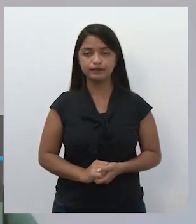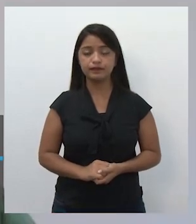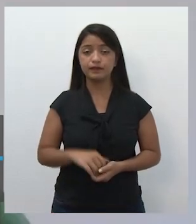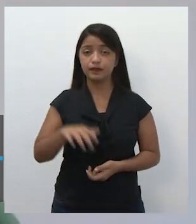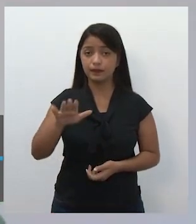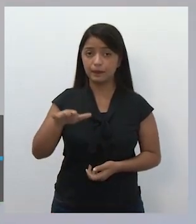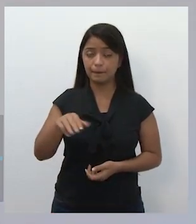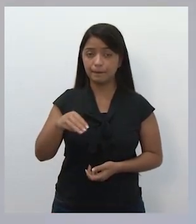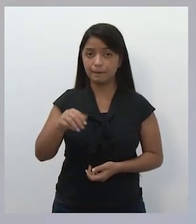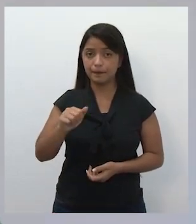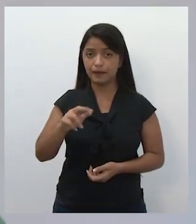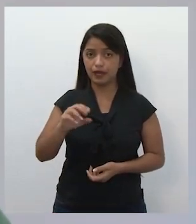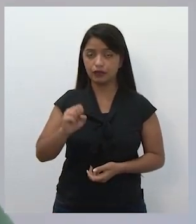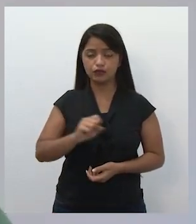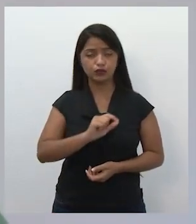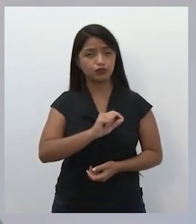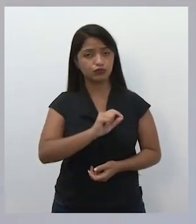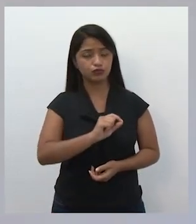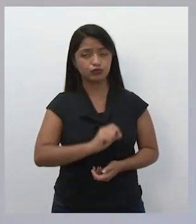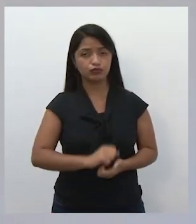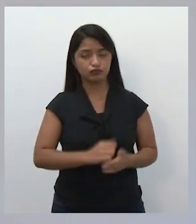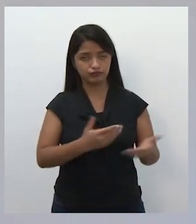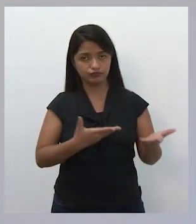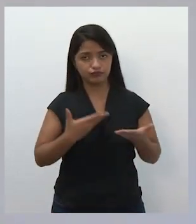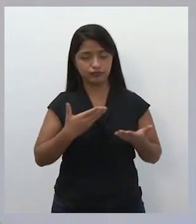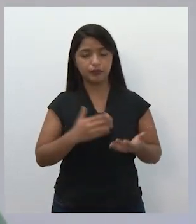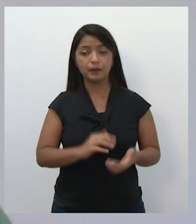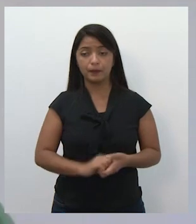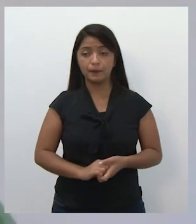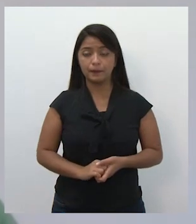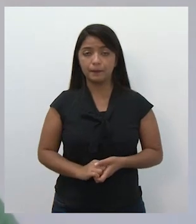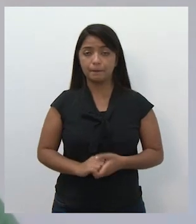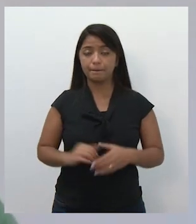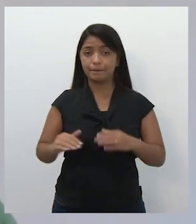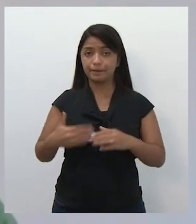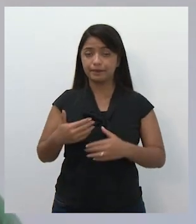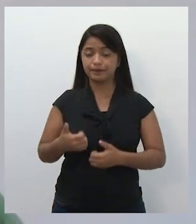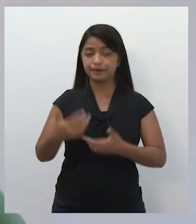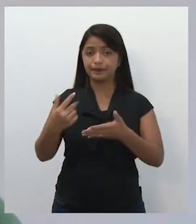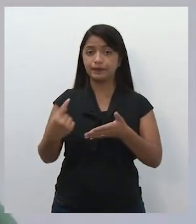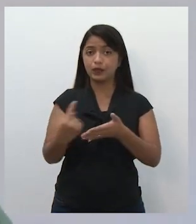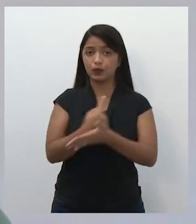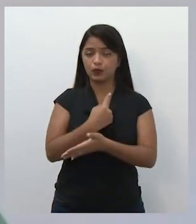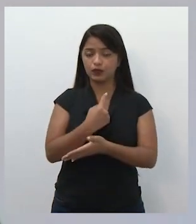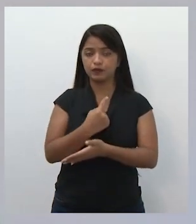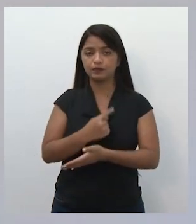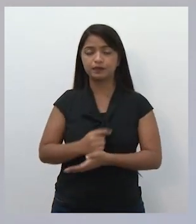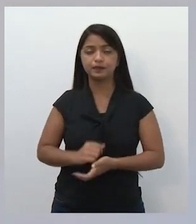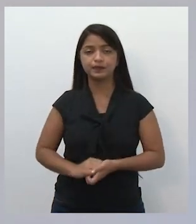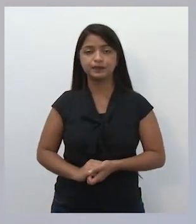Marcos. Oi, pode falar, Ivânia. Passo a palavra para você. Apareceu uma questão aqui.